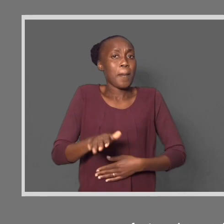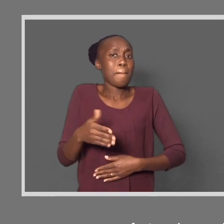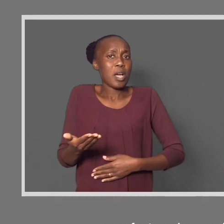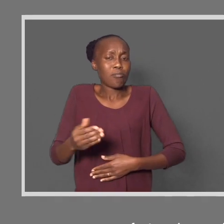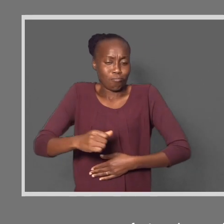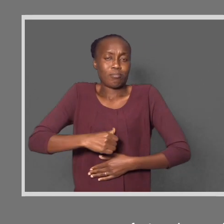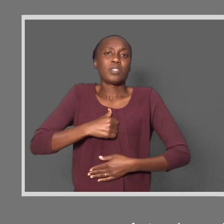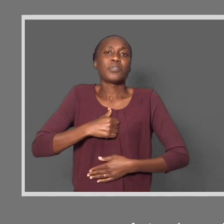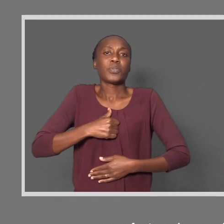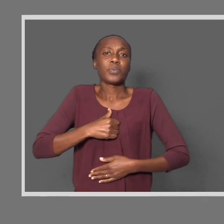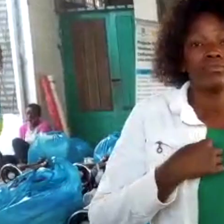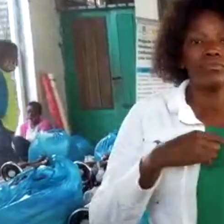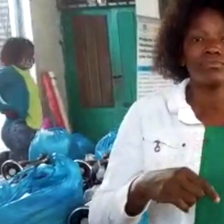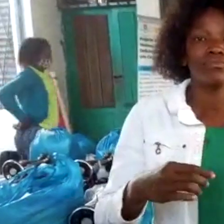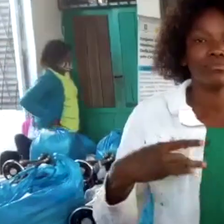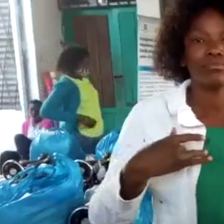algum benefício